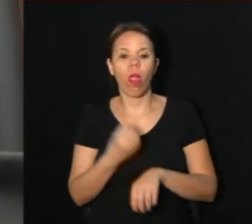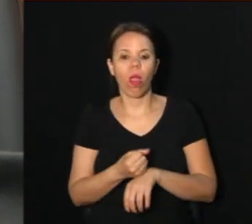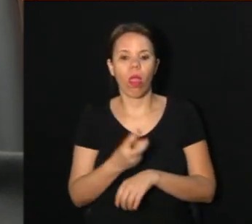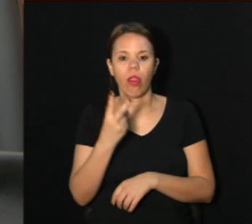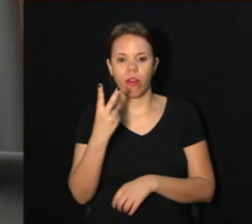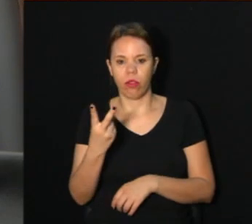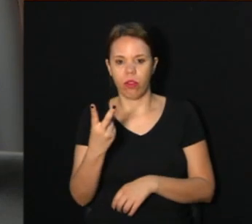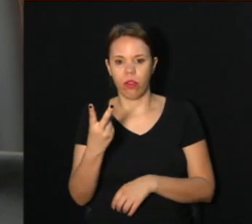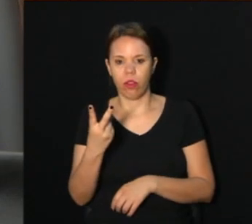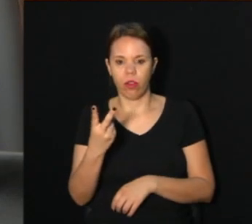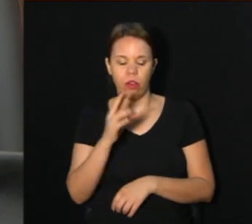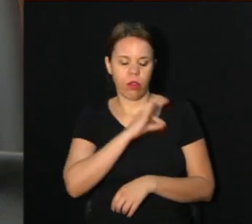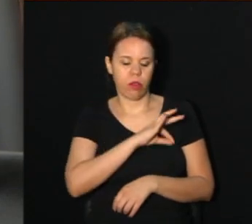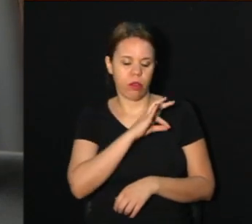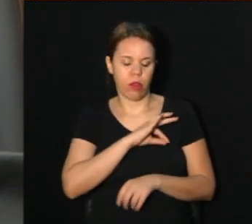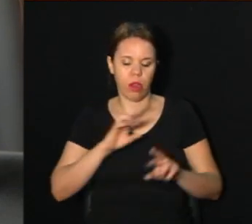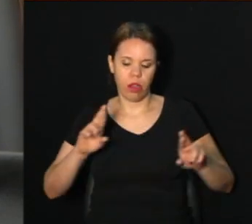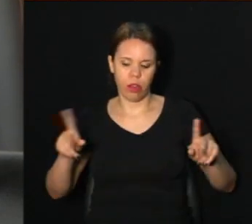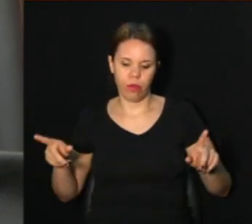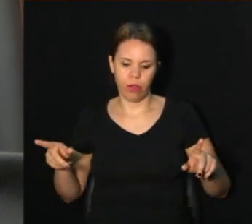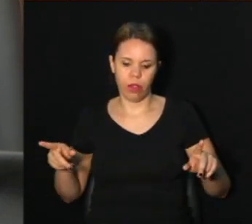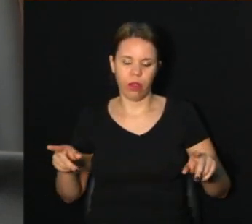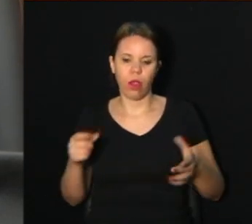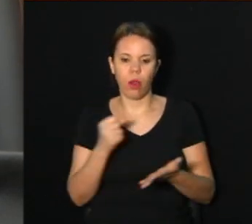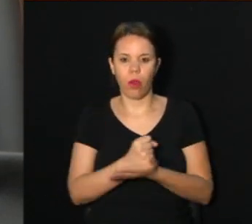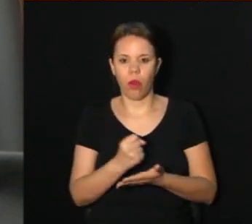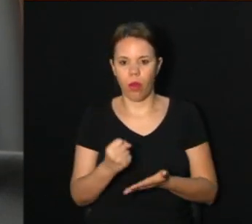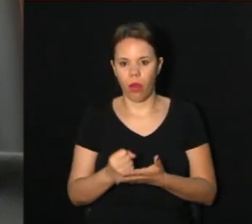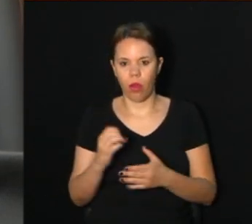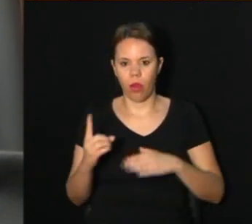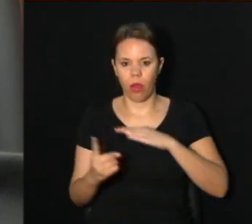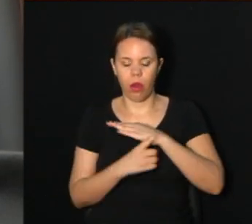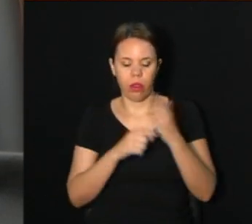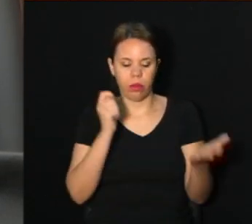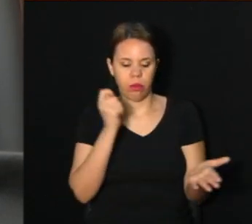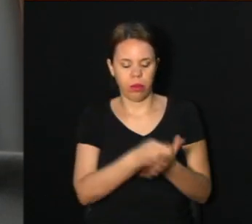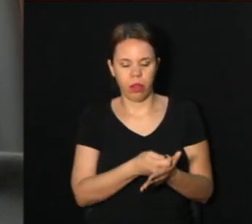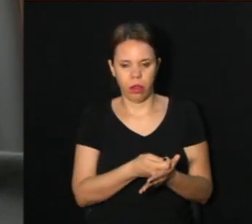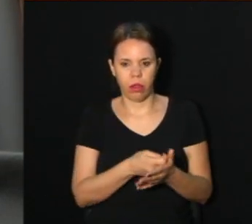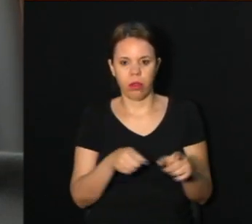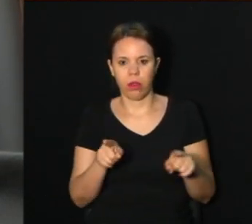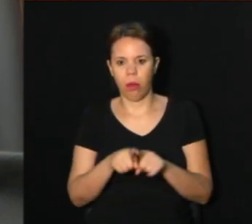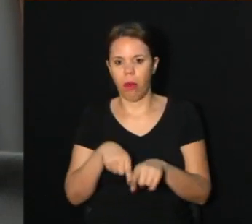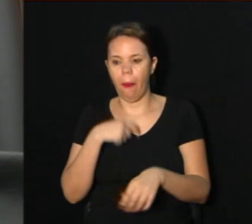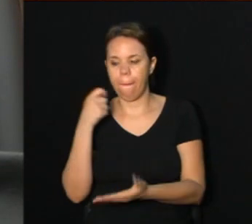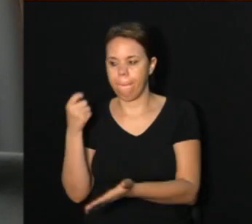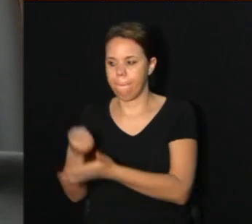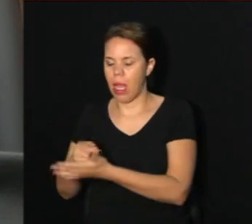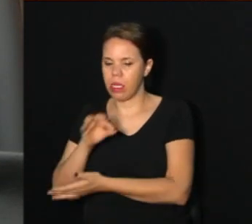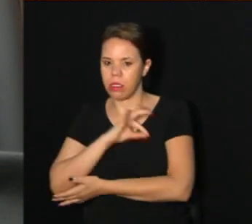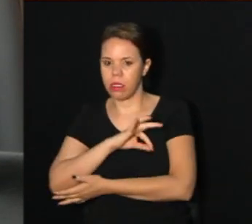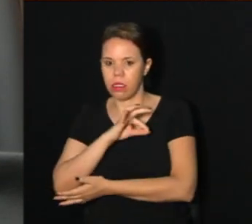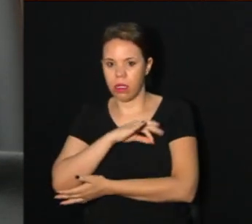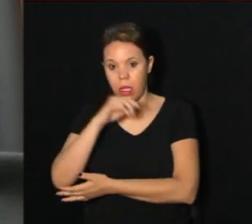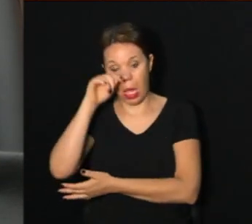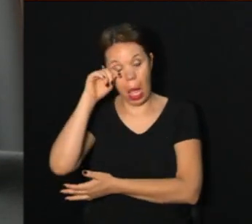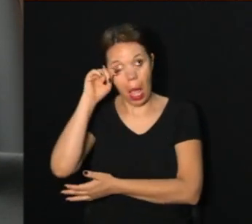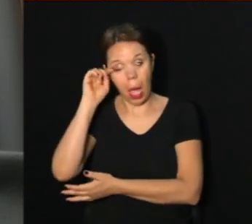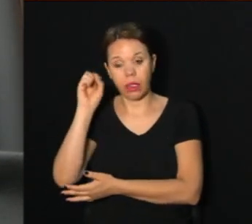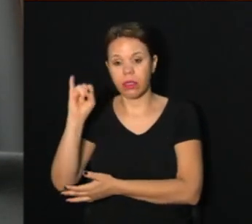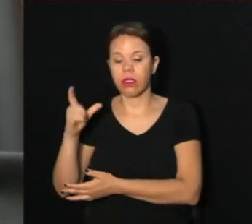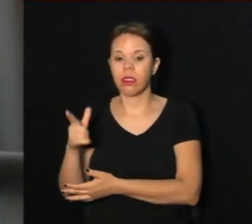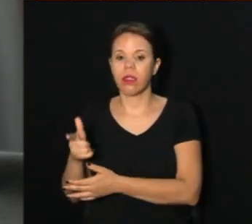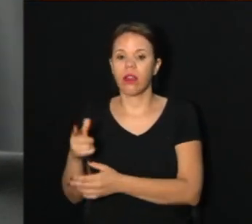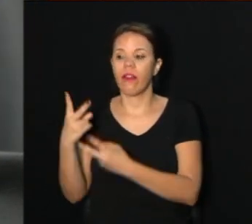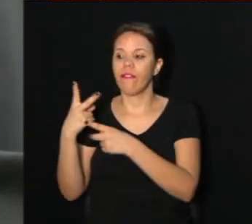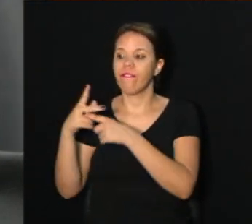tipos de honorários: os honorários contratuais, que o cliente paga a ele, e os honorários sucumbenciais, que, se ele sair